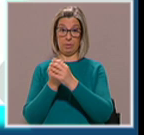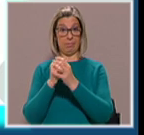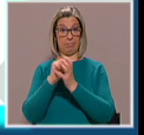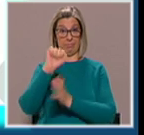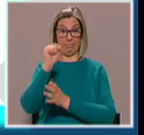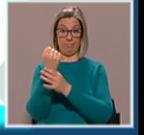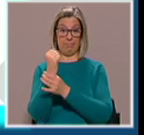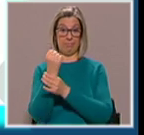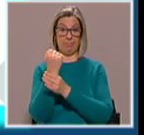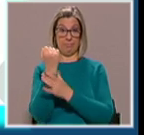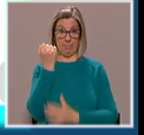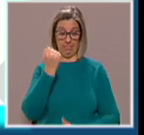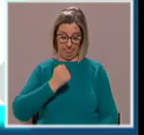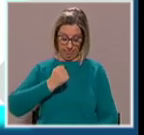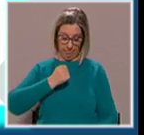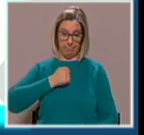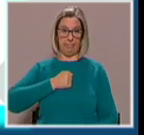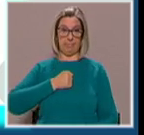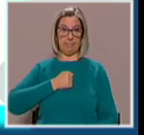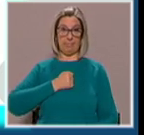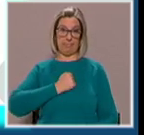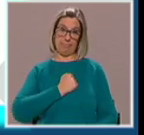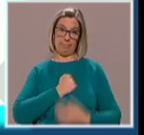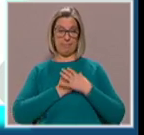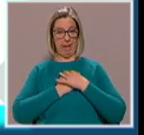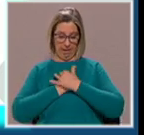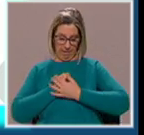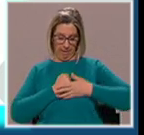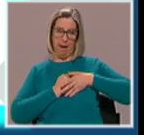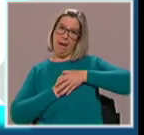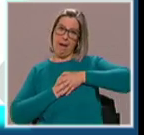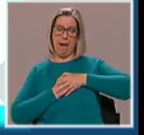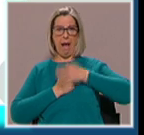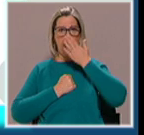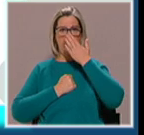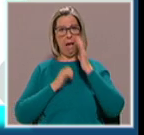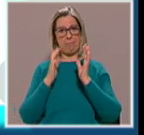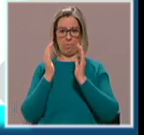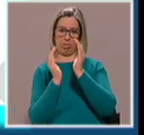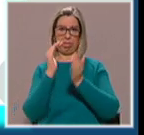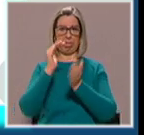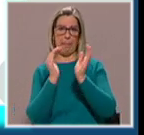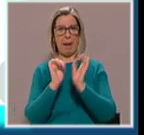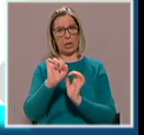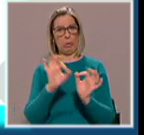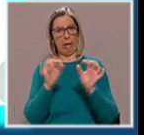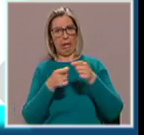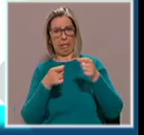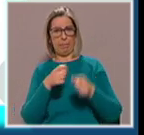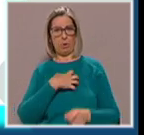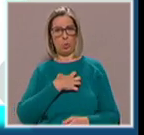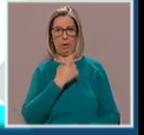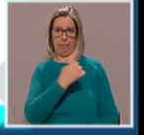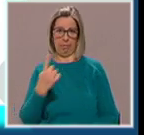vosso, da caixa torácica, digamos assim, é mais ou menos o tamanho do vosso coração. O próximo vídeo que iremos